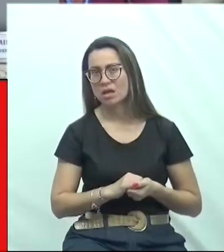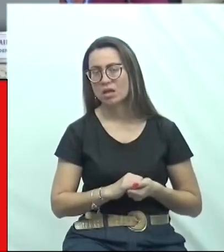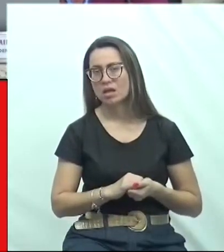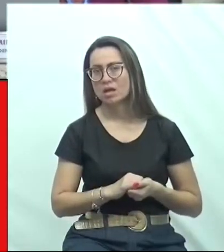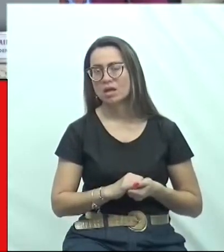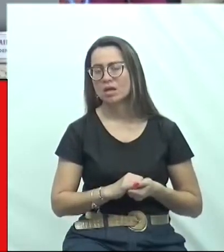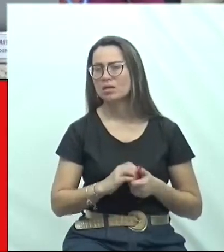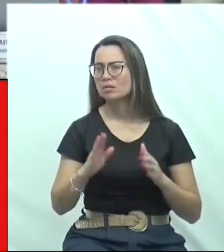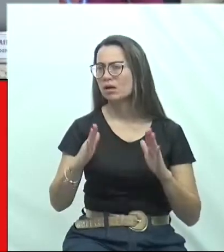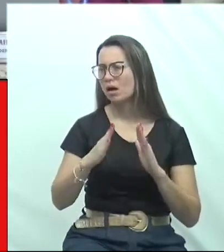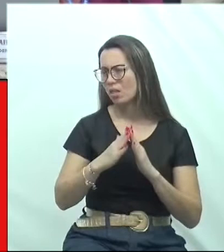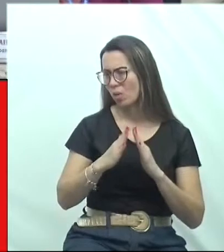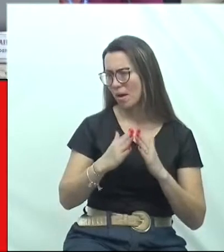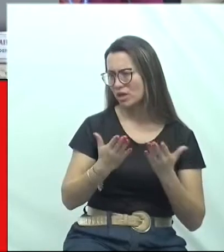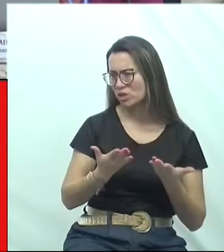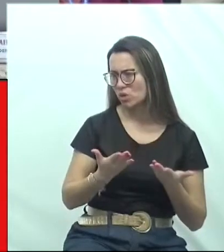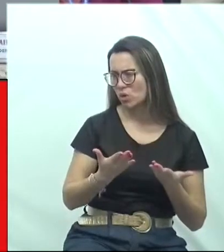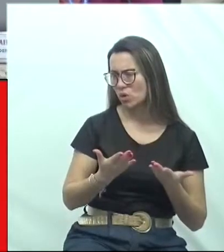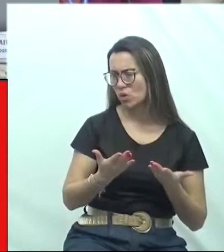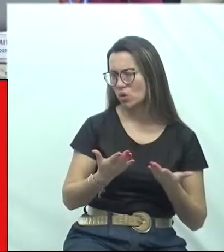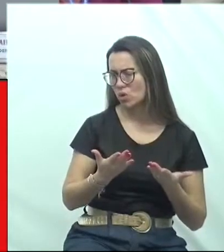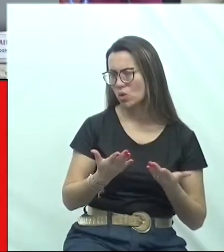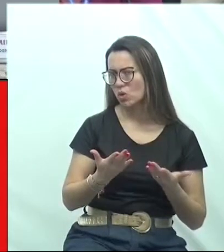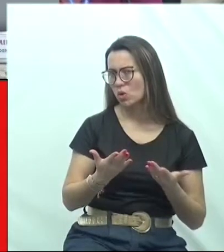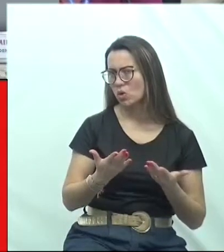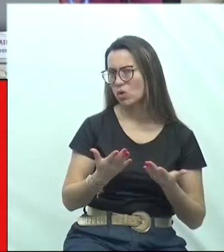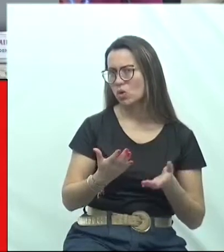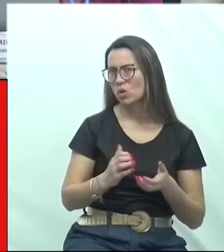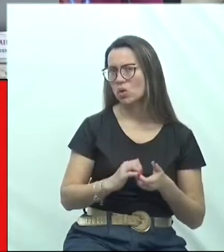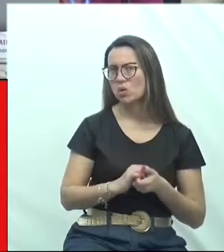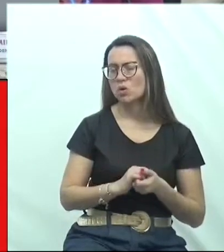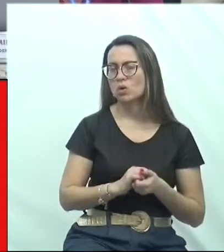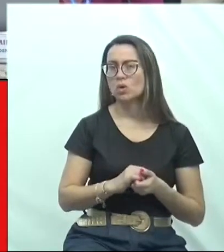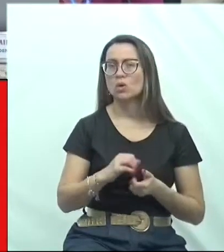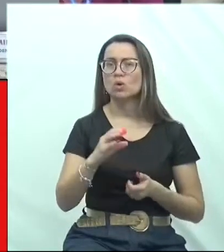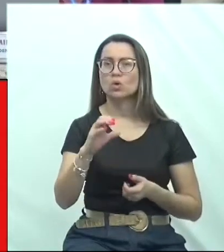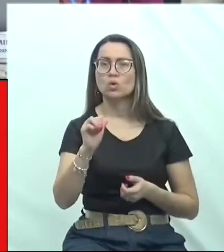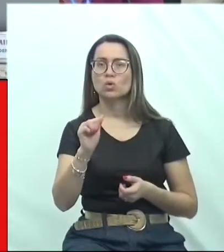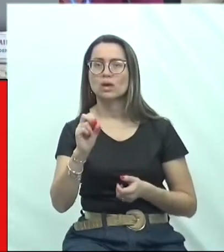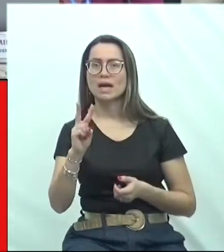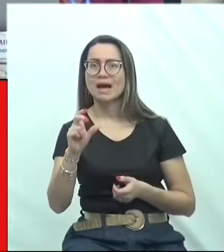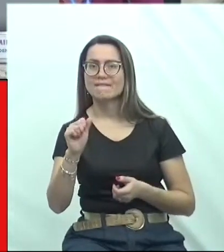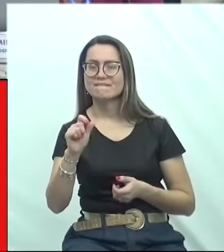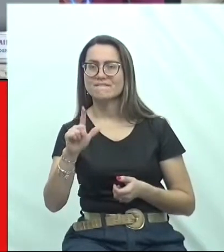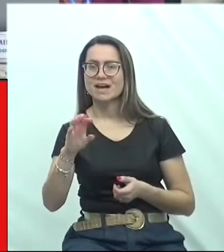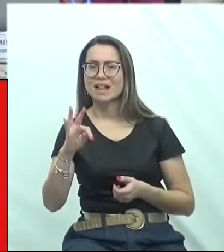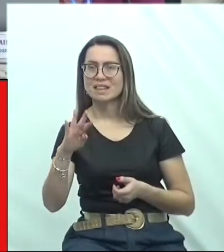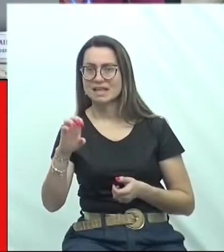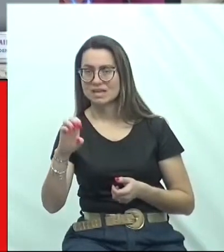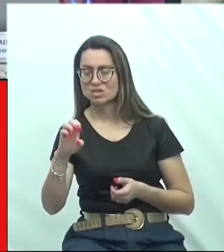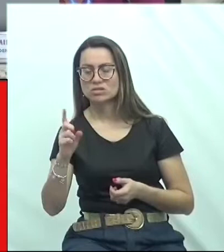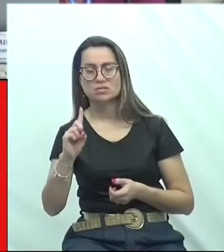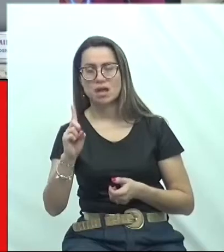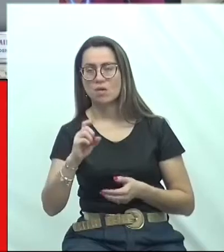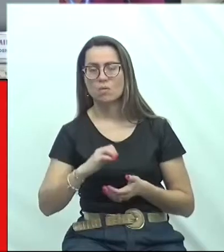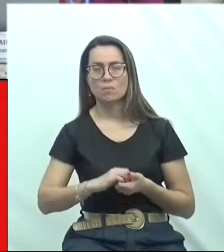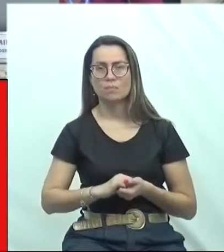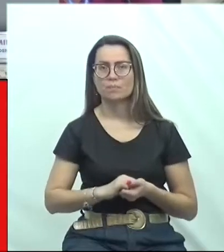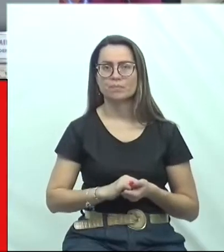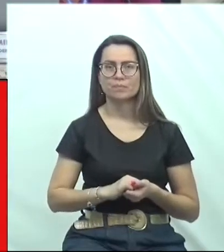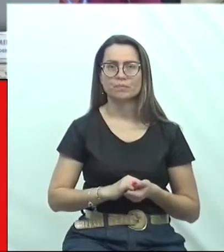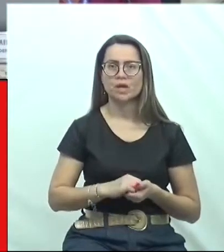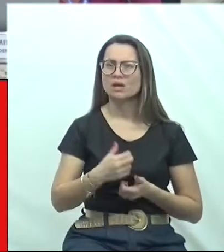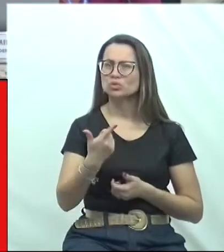Doméstico? Doméstico como esse? Não. No cavalete, você quiser. No cavalete, não. Não existe no Brasil inteiro? Que